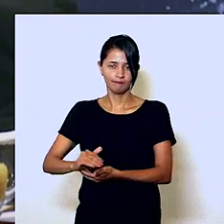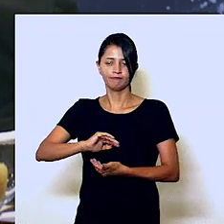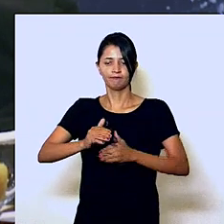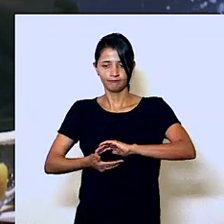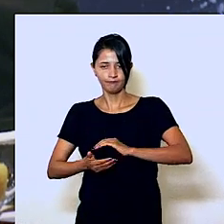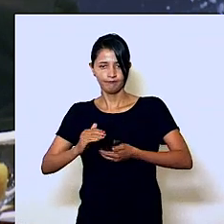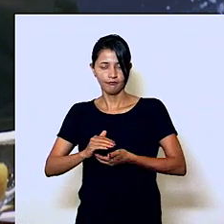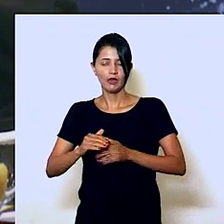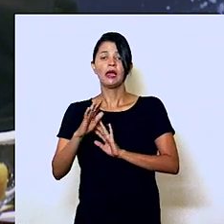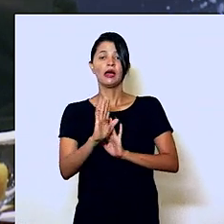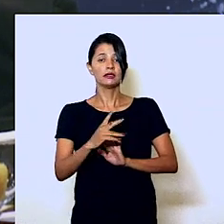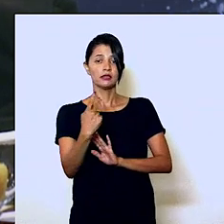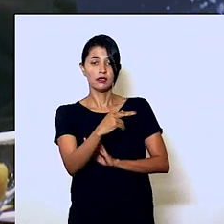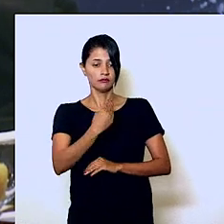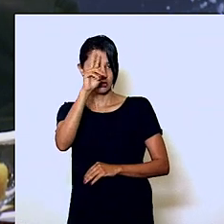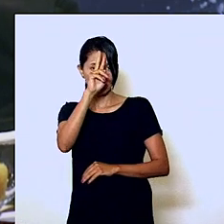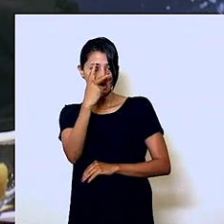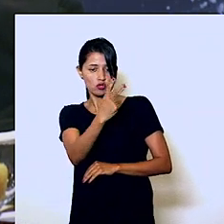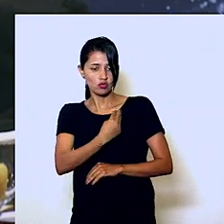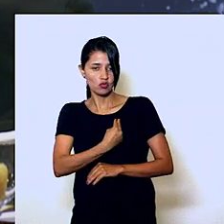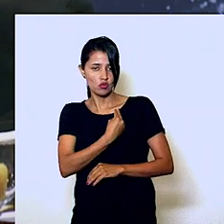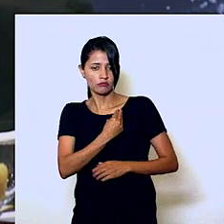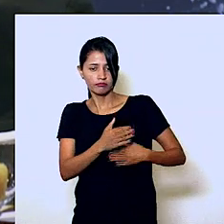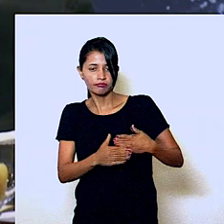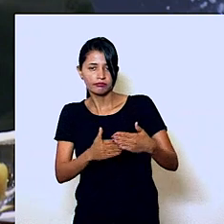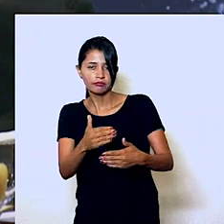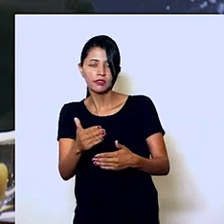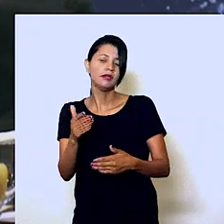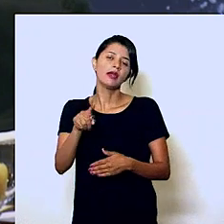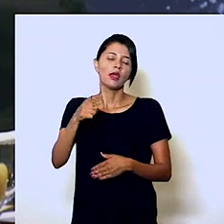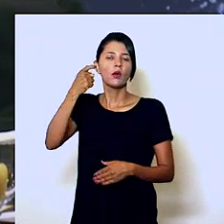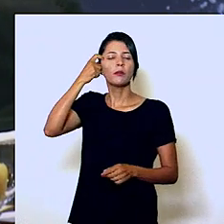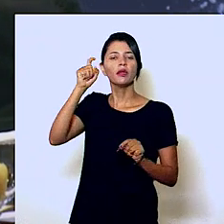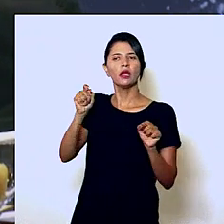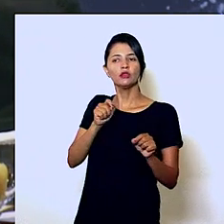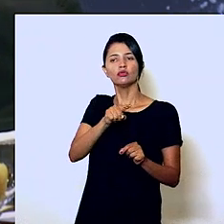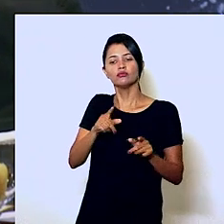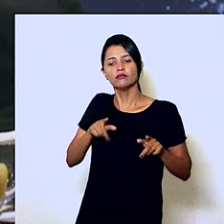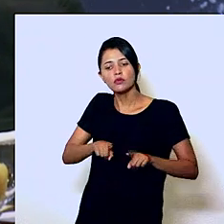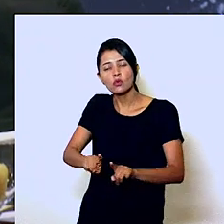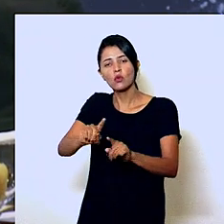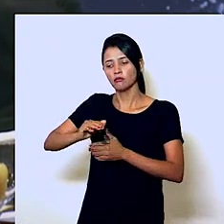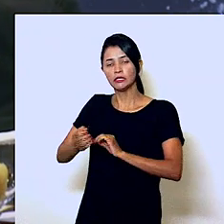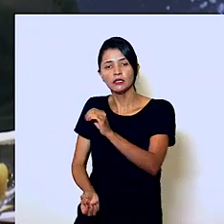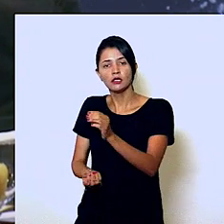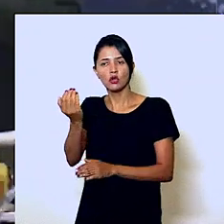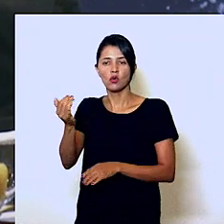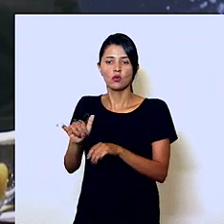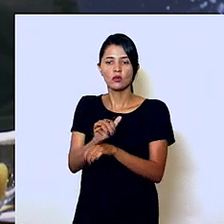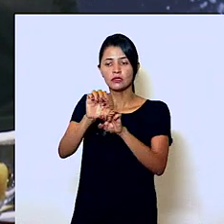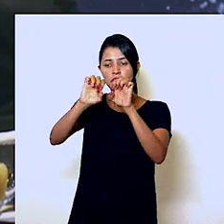também, penso eu, representativa de um Itamaraty que criou sistemas e métodos inovadores de gestão pública e que